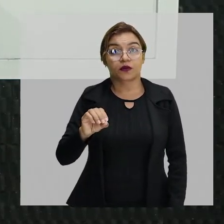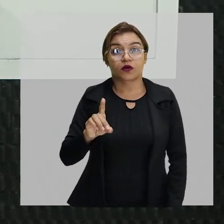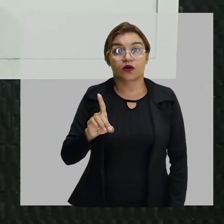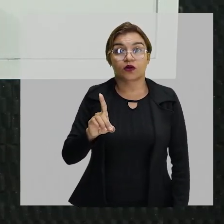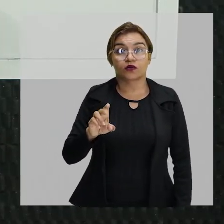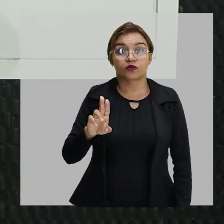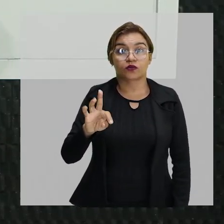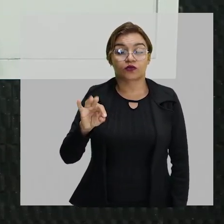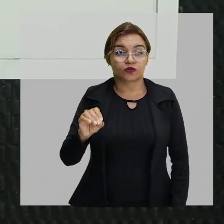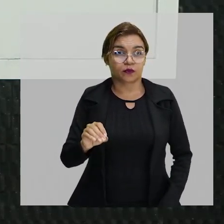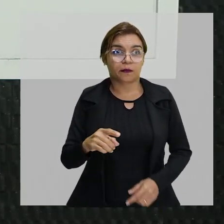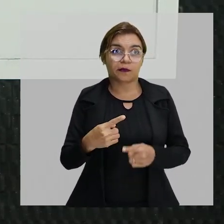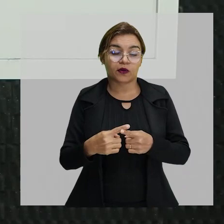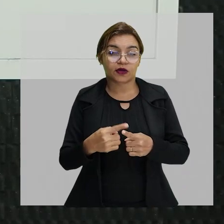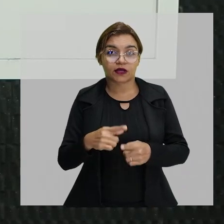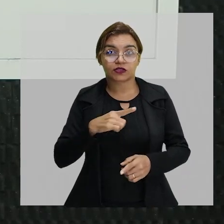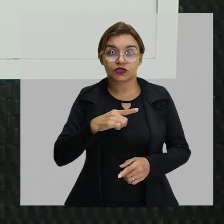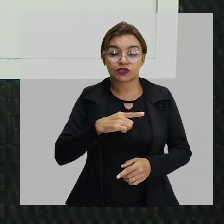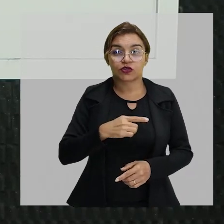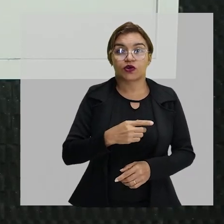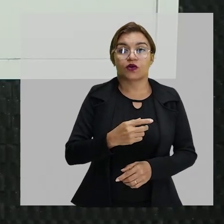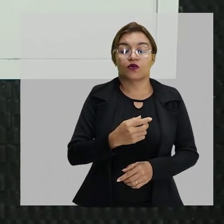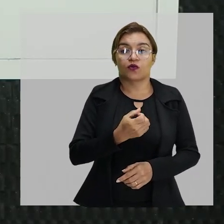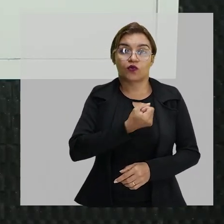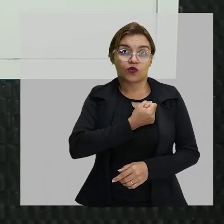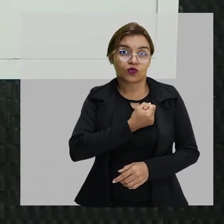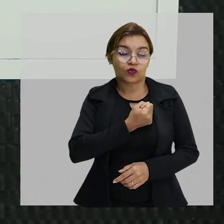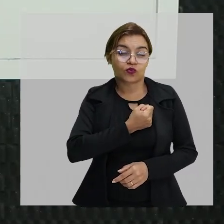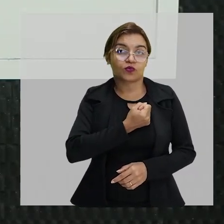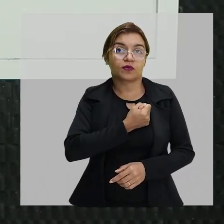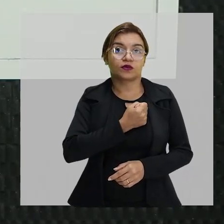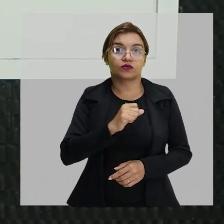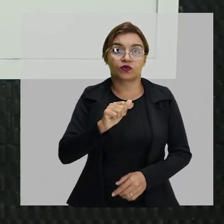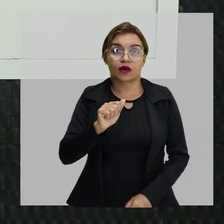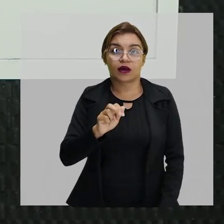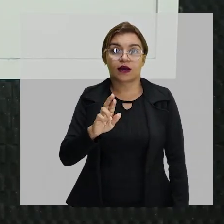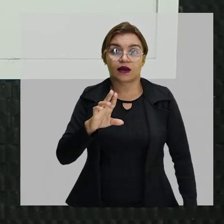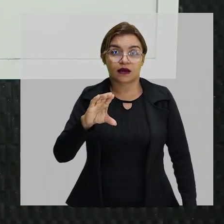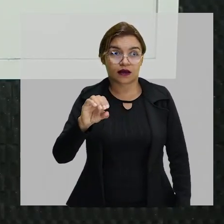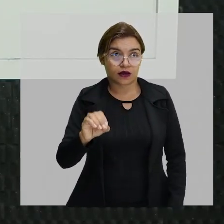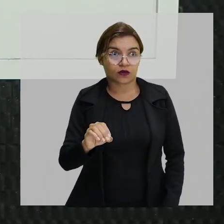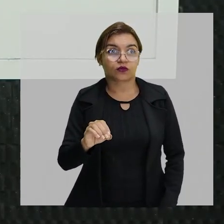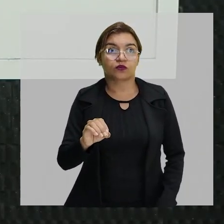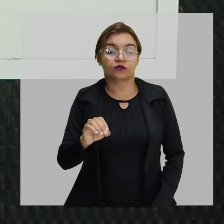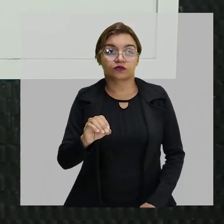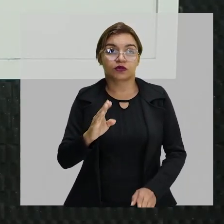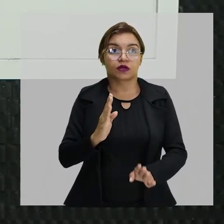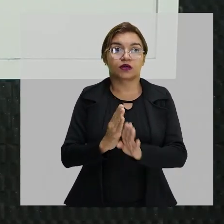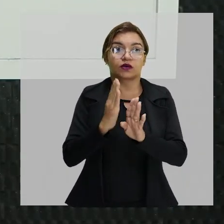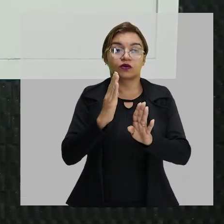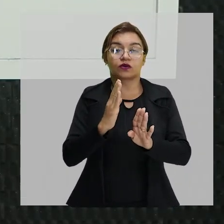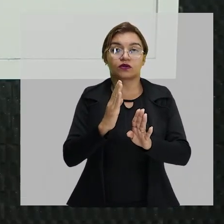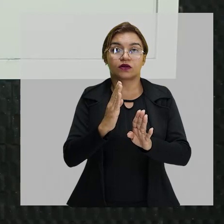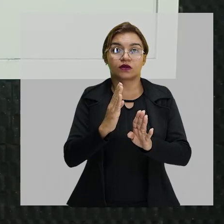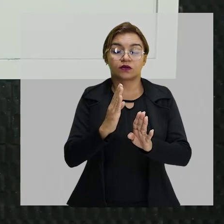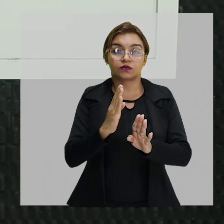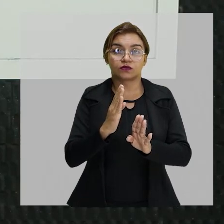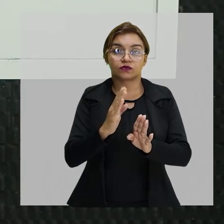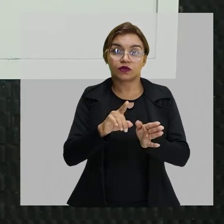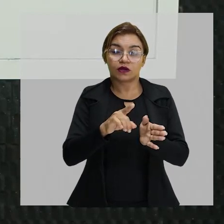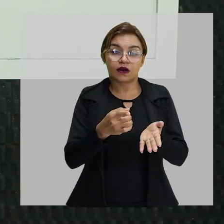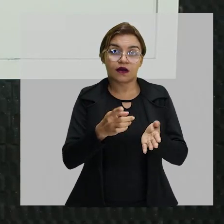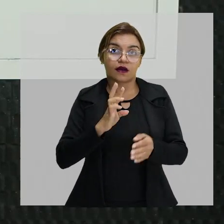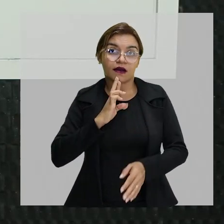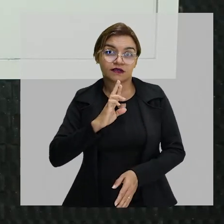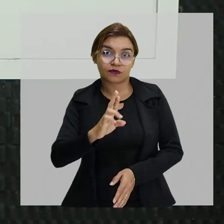você tinha um valor de um arco desse aqui, nós encontramos de fato o valor dessa subtração aqui e o resultado deu o seno